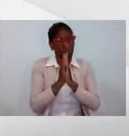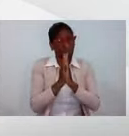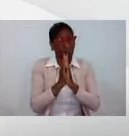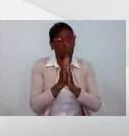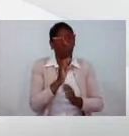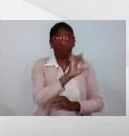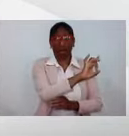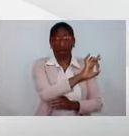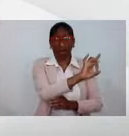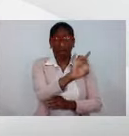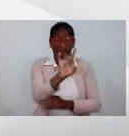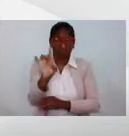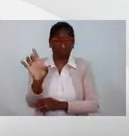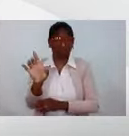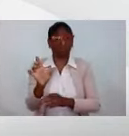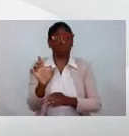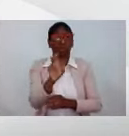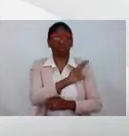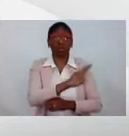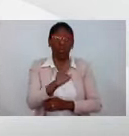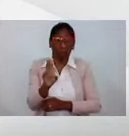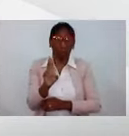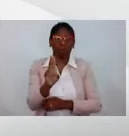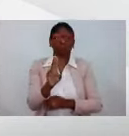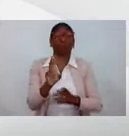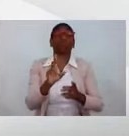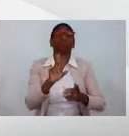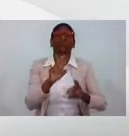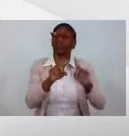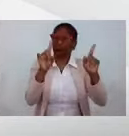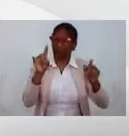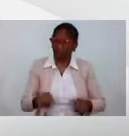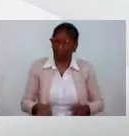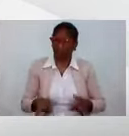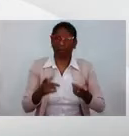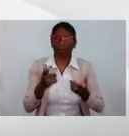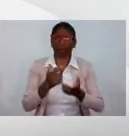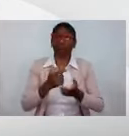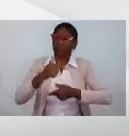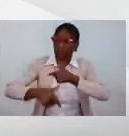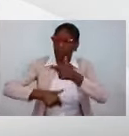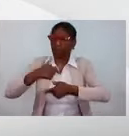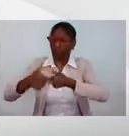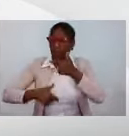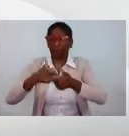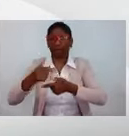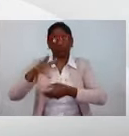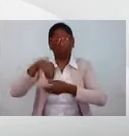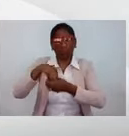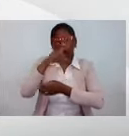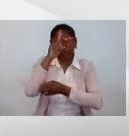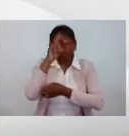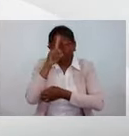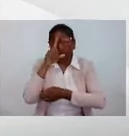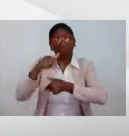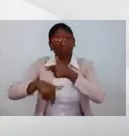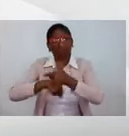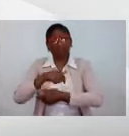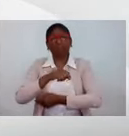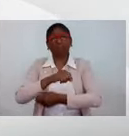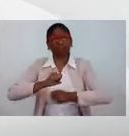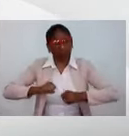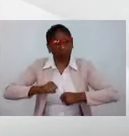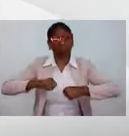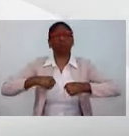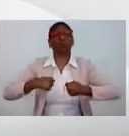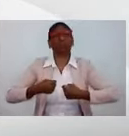a todos, né, em nome dos nossos colaboradores, em nome das pessoas que estão trabalhando nos hospitais, em nome das pessoas que estão dedicadas